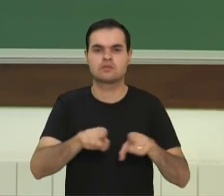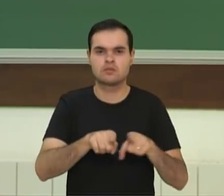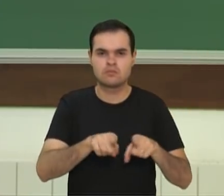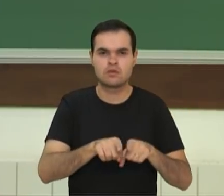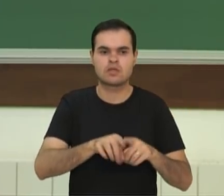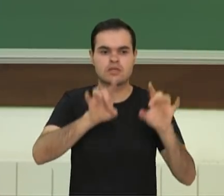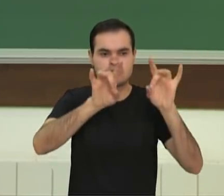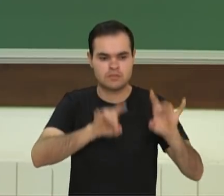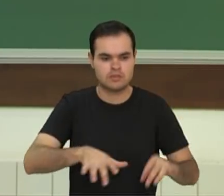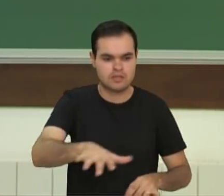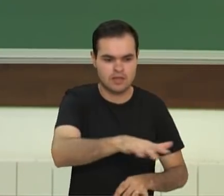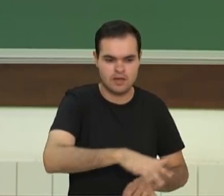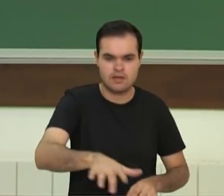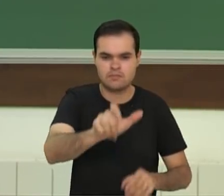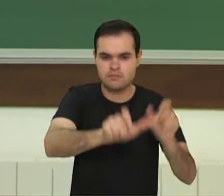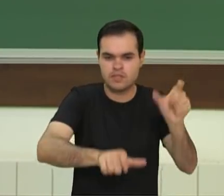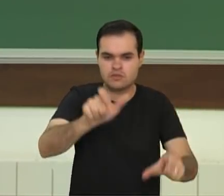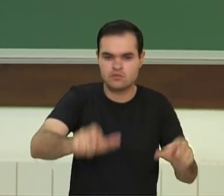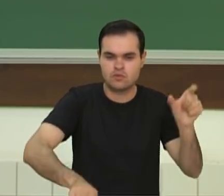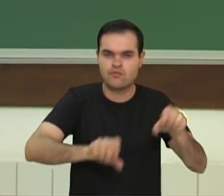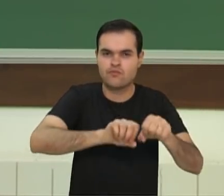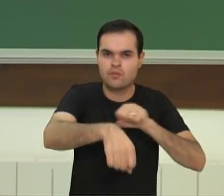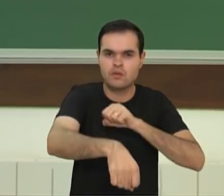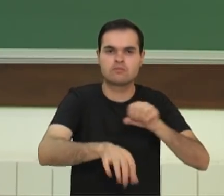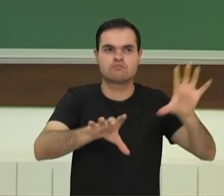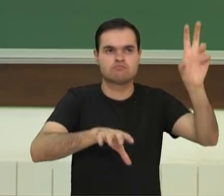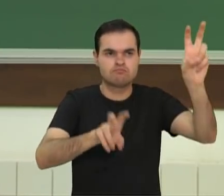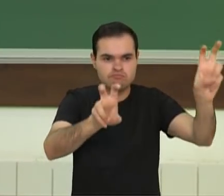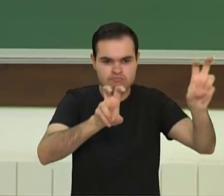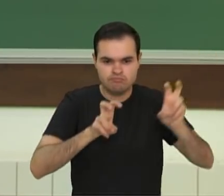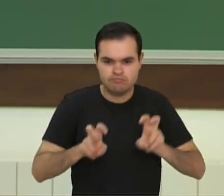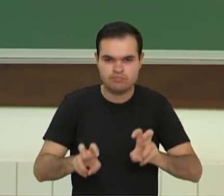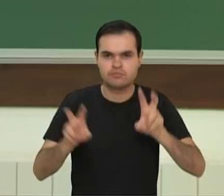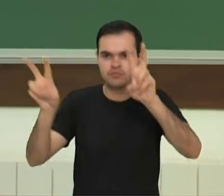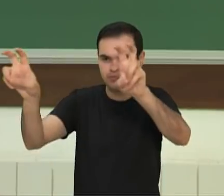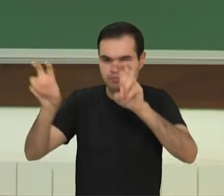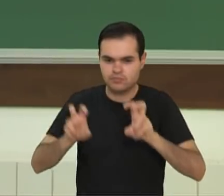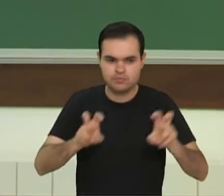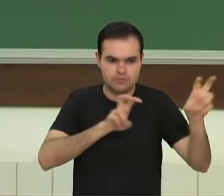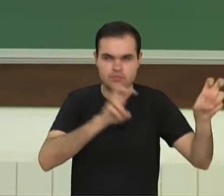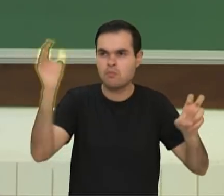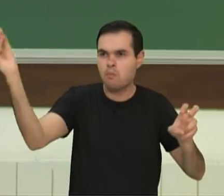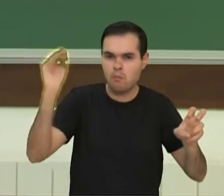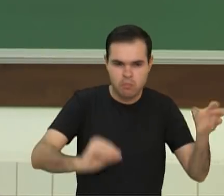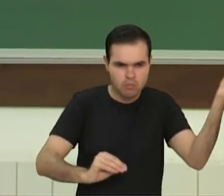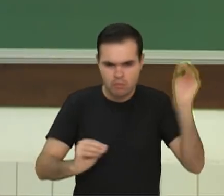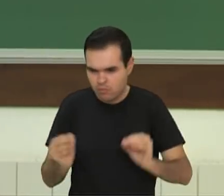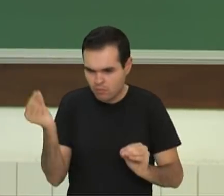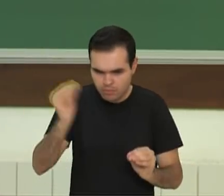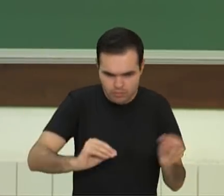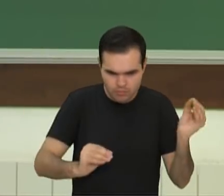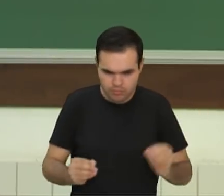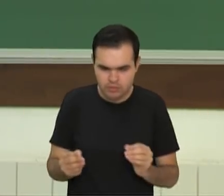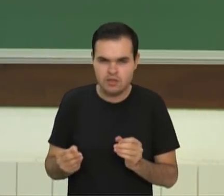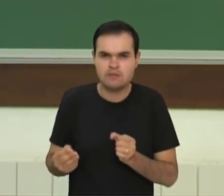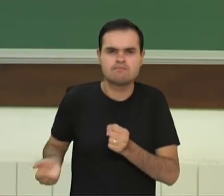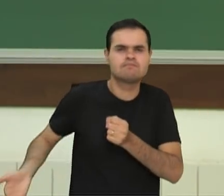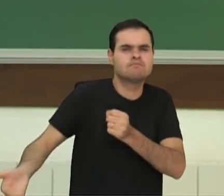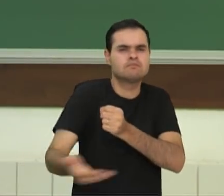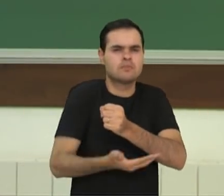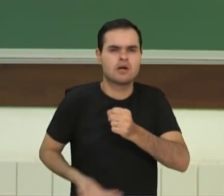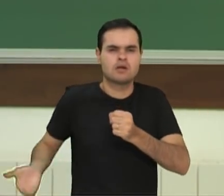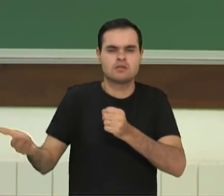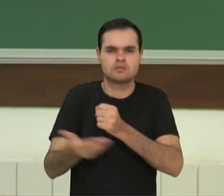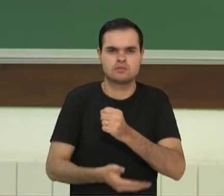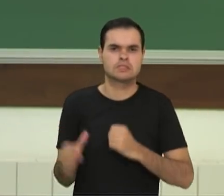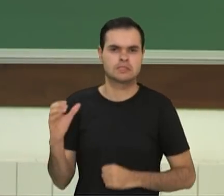são especialistas naquela área para embasar o pensamento dele. Quanto mais informação, quanto mais base científica, de